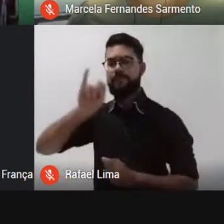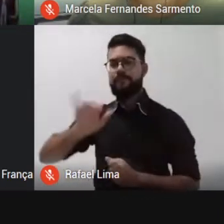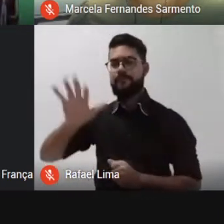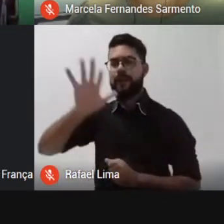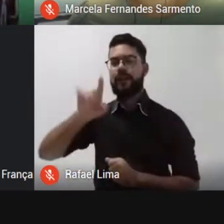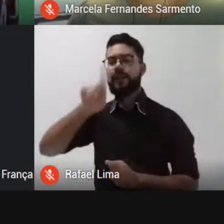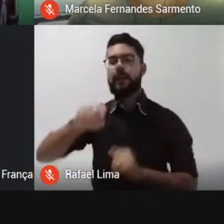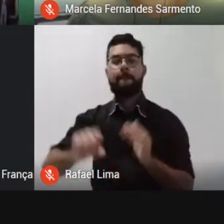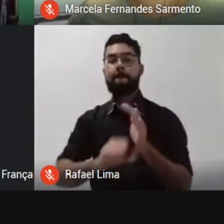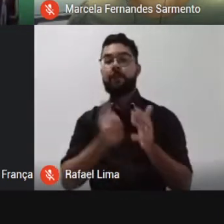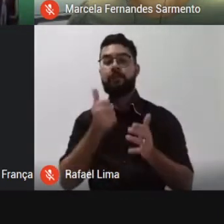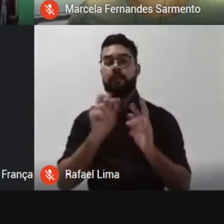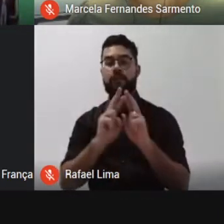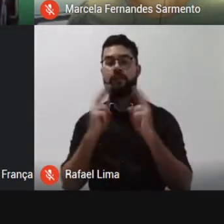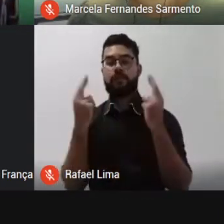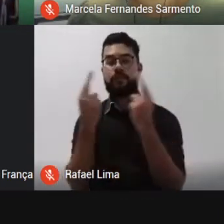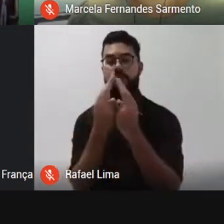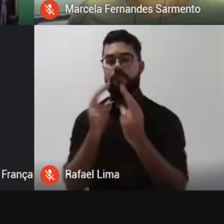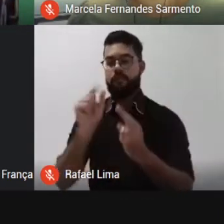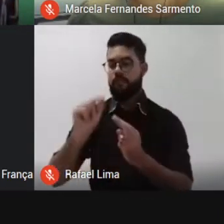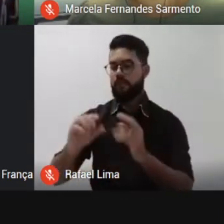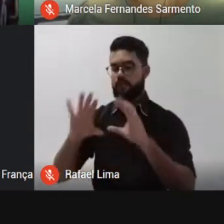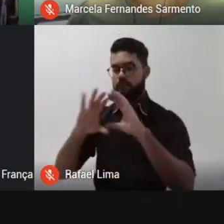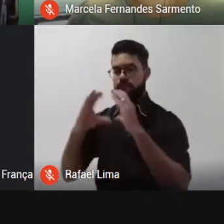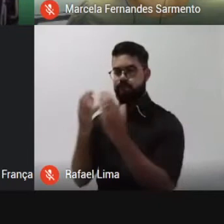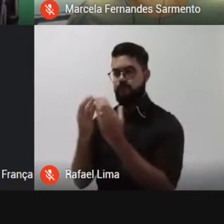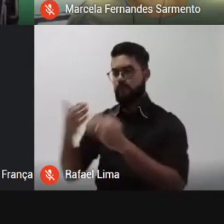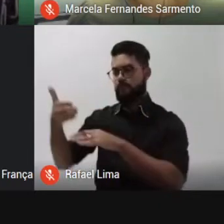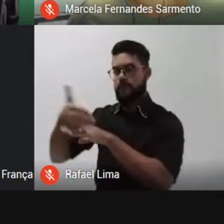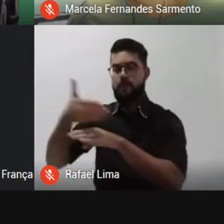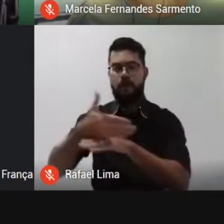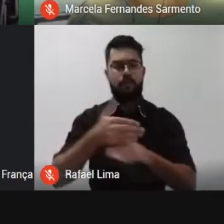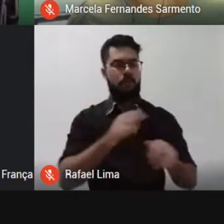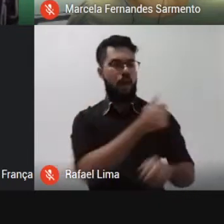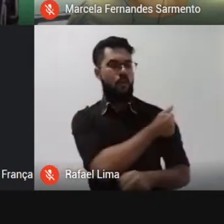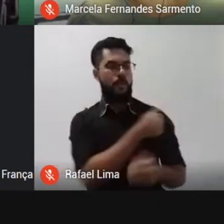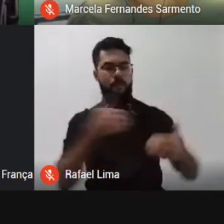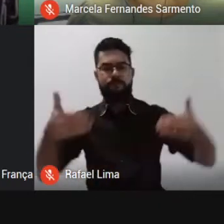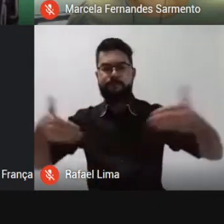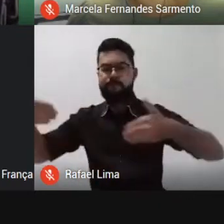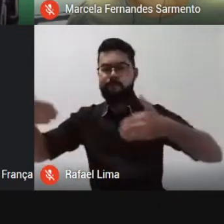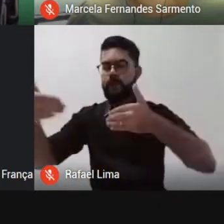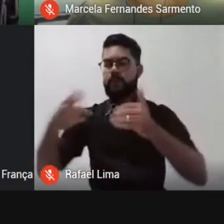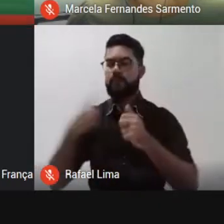gente teve com a comunidade, os alunos, onde a gente apresentou o projeto para a comunidade,